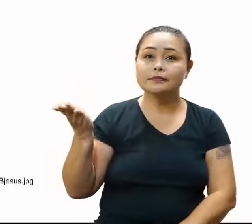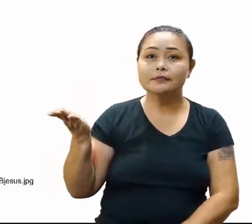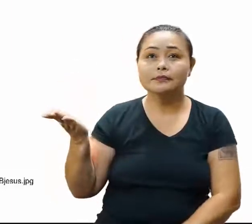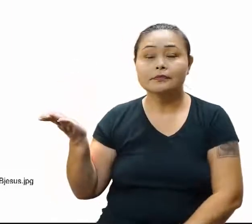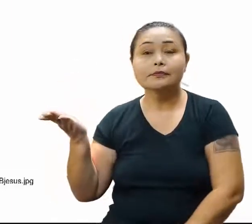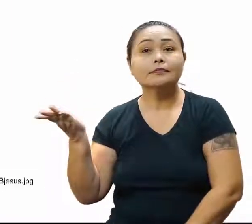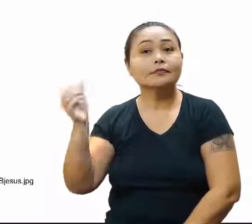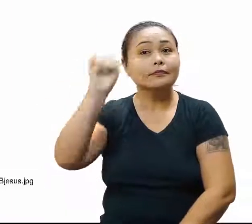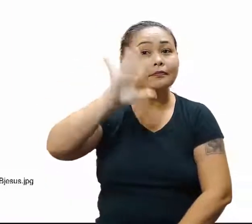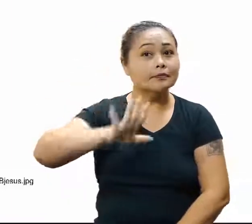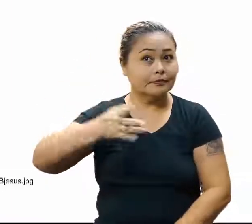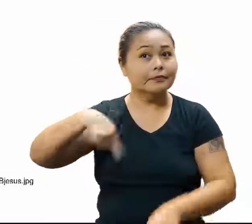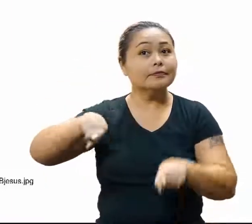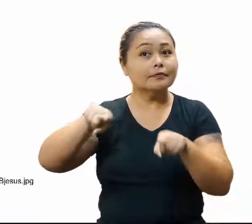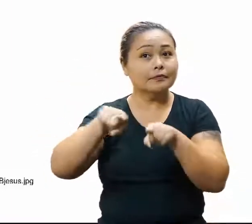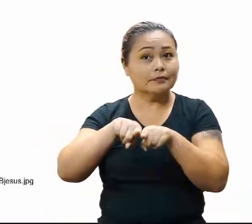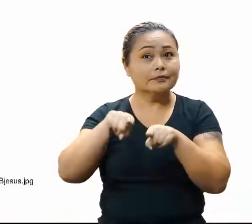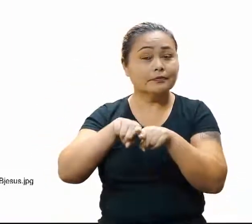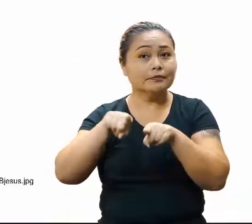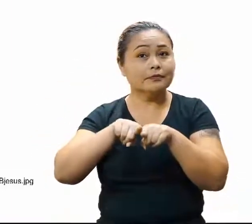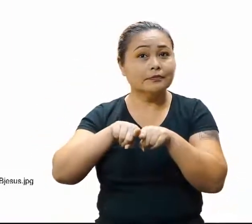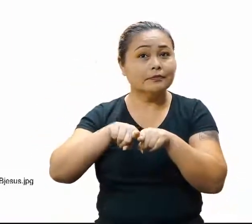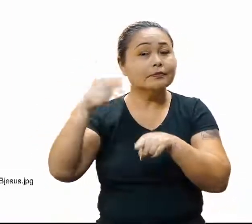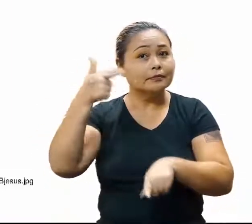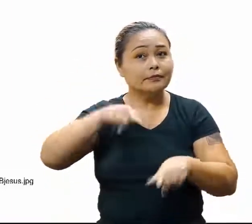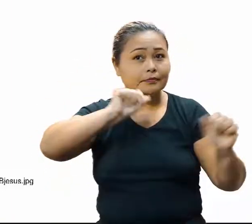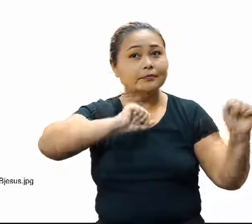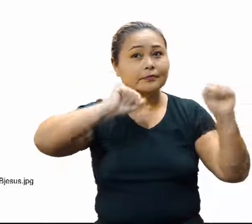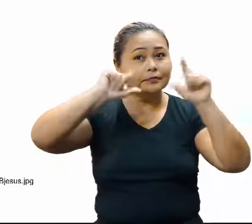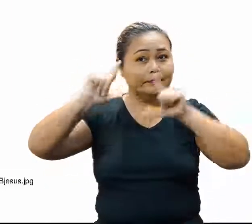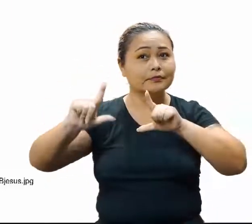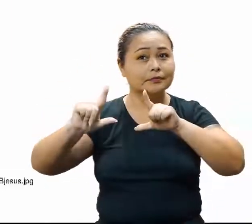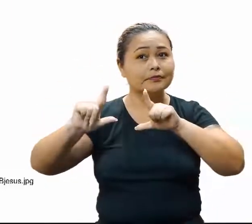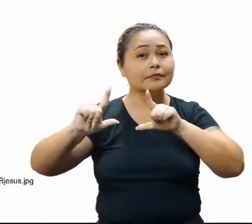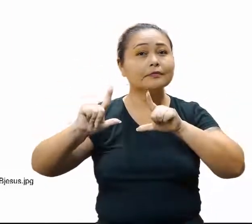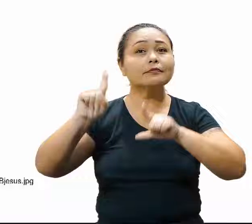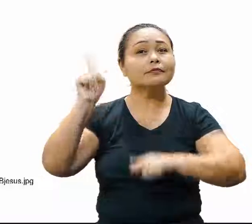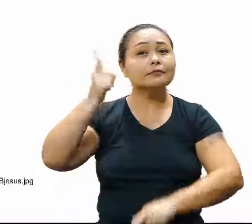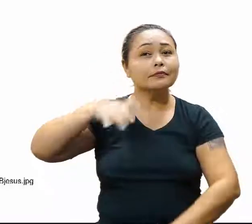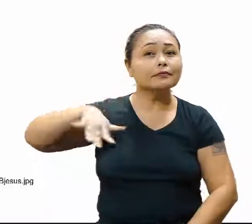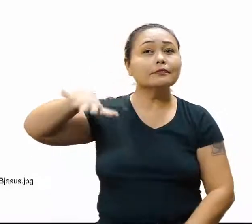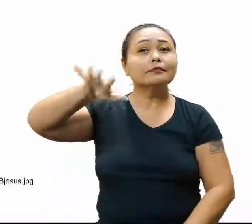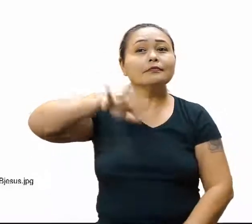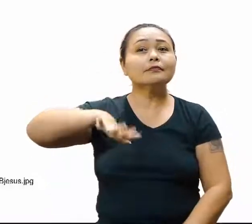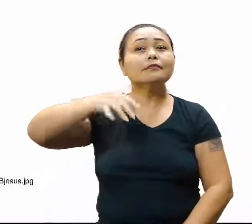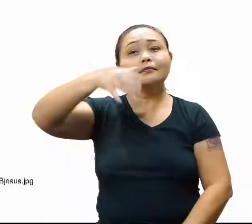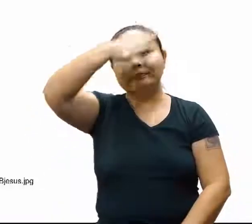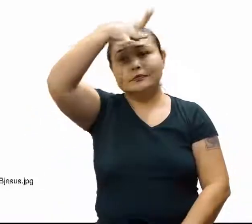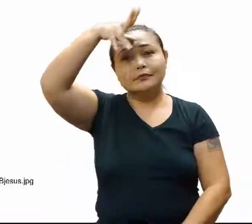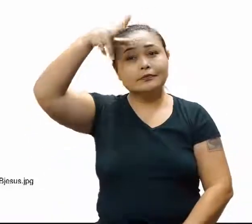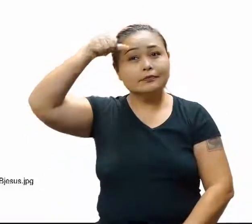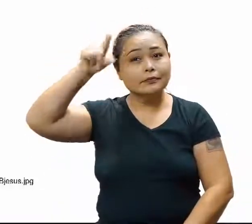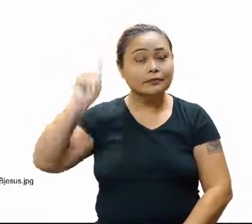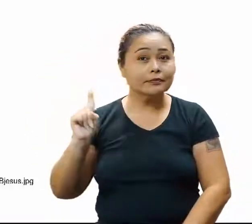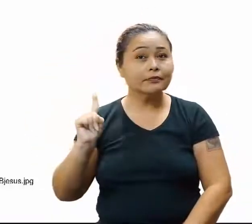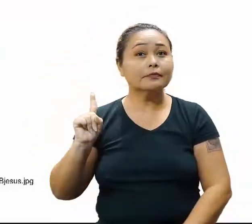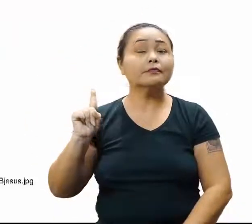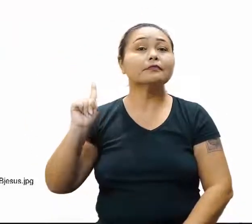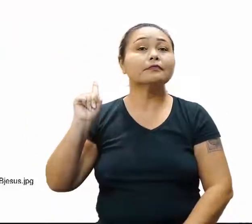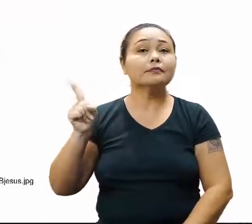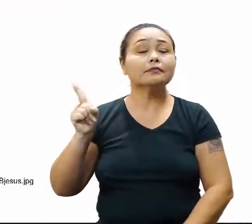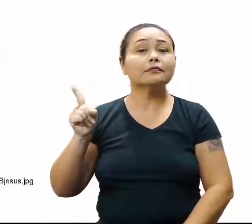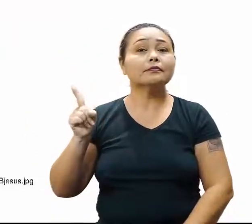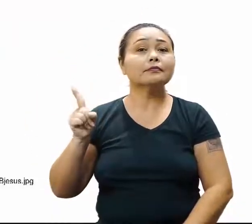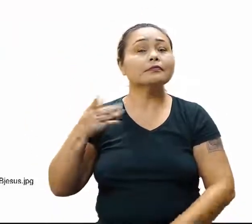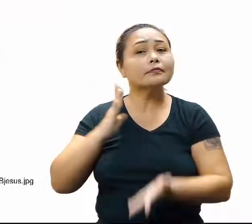também, eu repliquei ela, porque se trata da região de Mato Grosso. E aí você